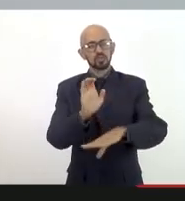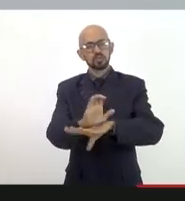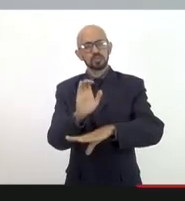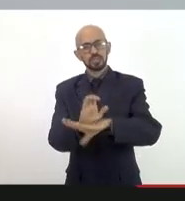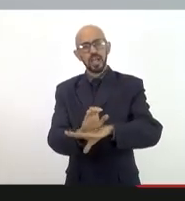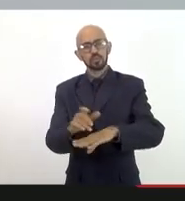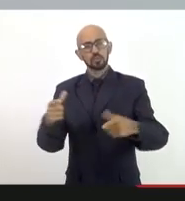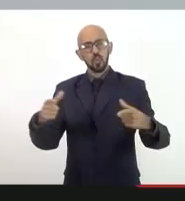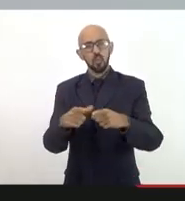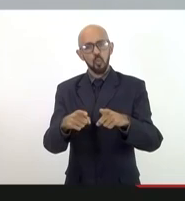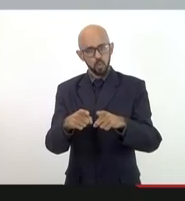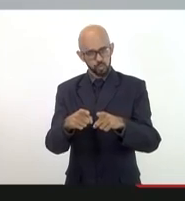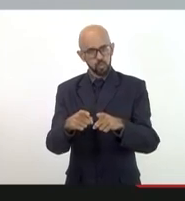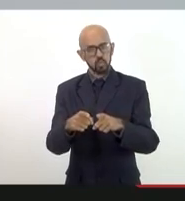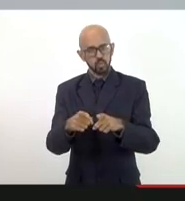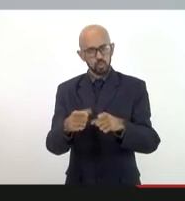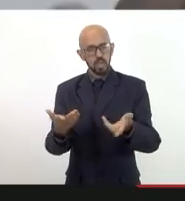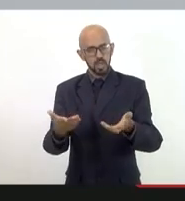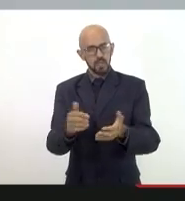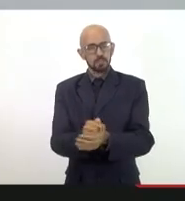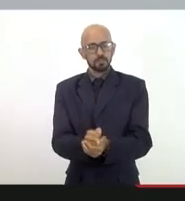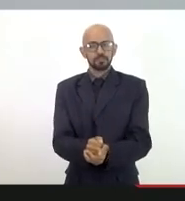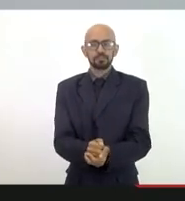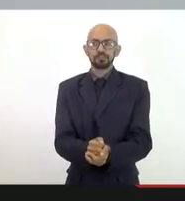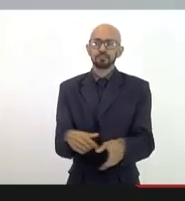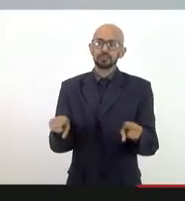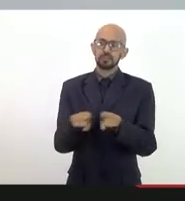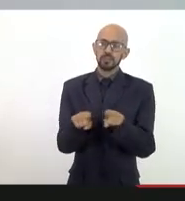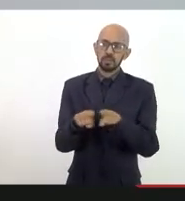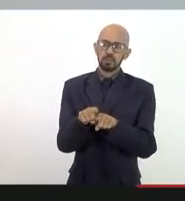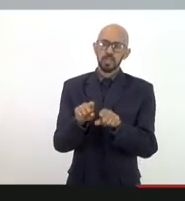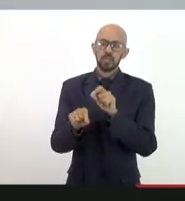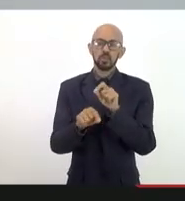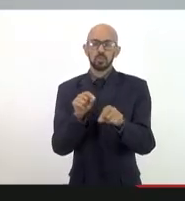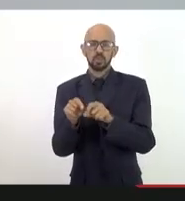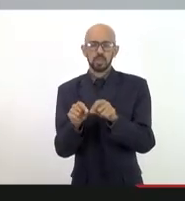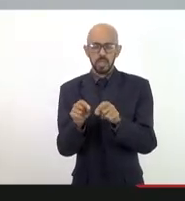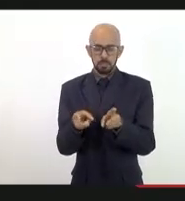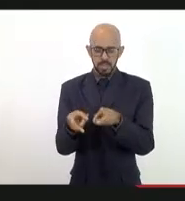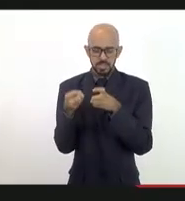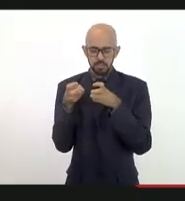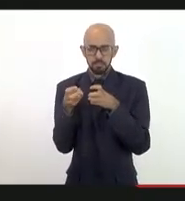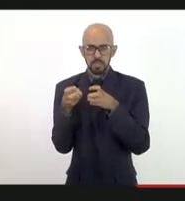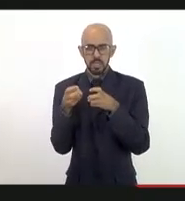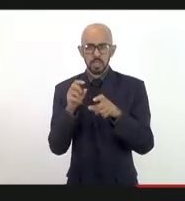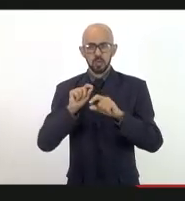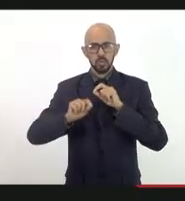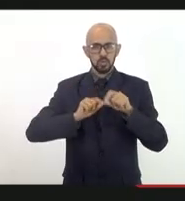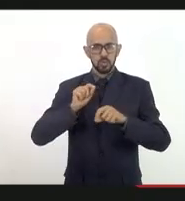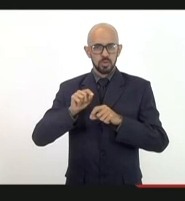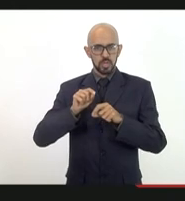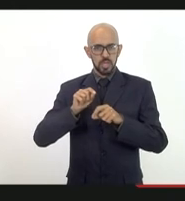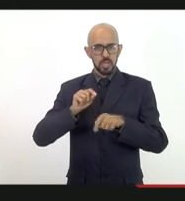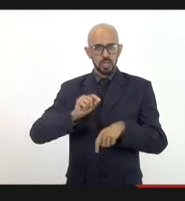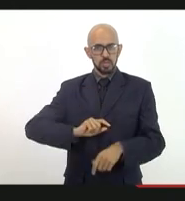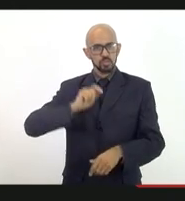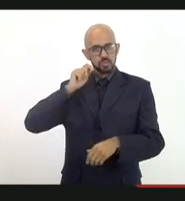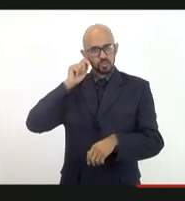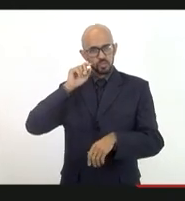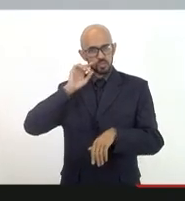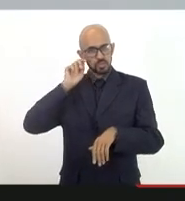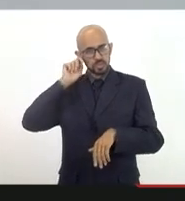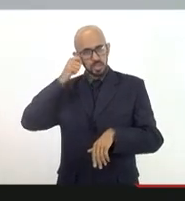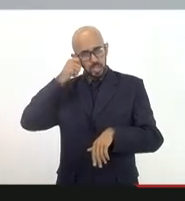territórios. Quero lembrar também, deputada Marta Rocha, de um corte racial em relação à tuberculose, né? Há um link muito intenso, né,